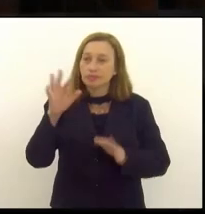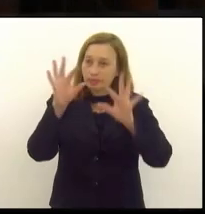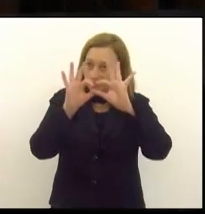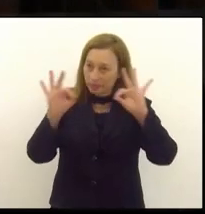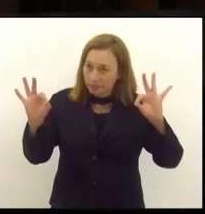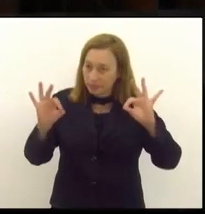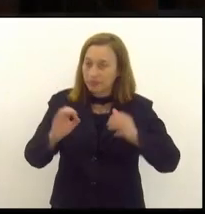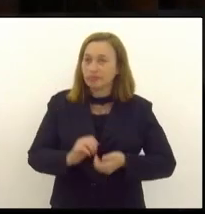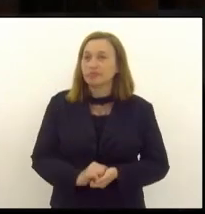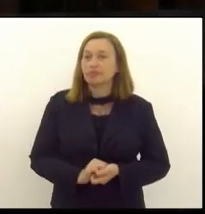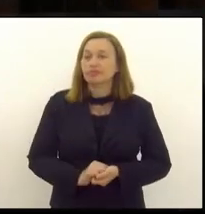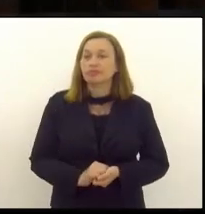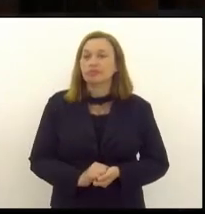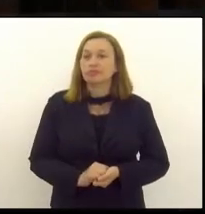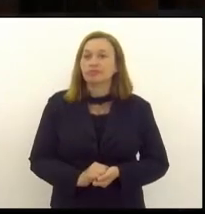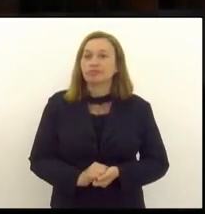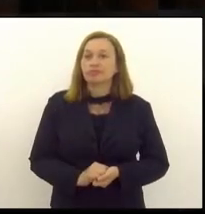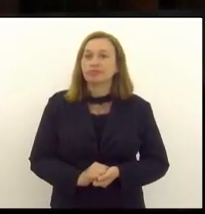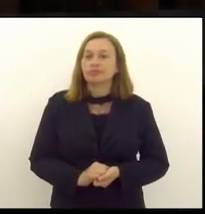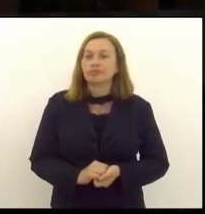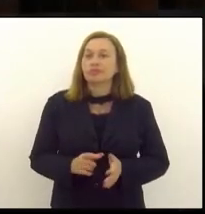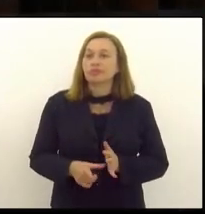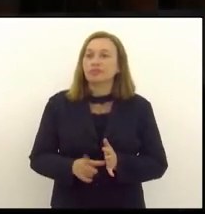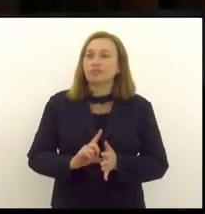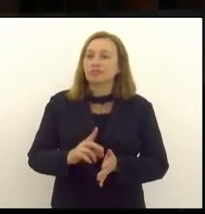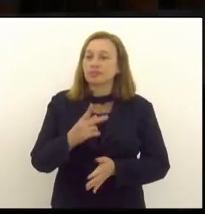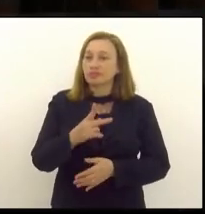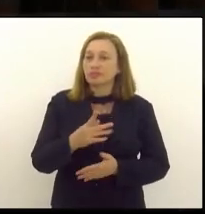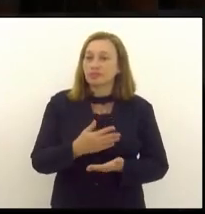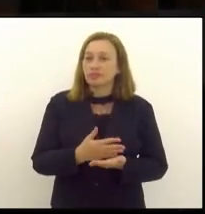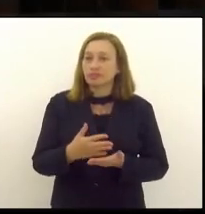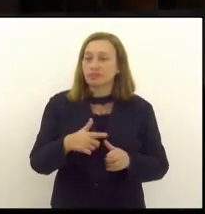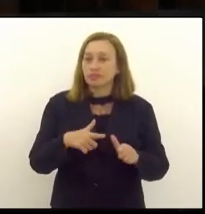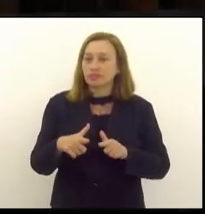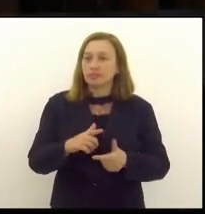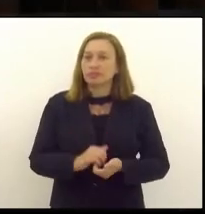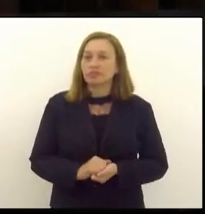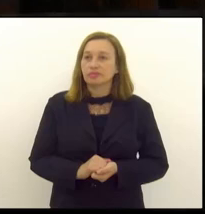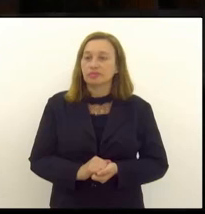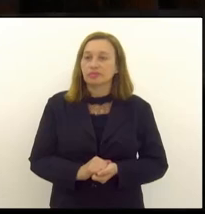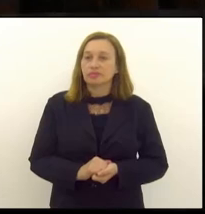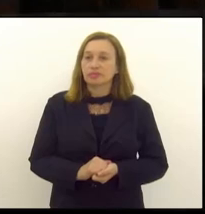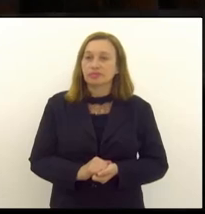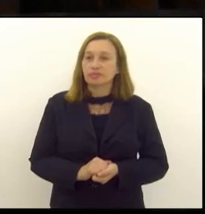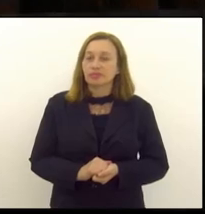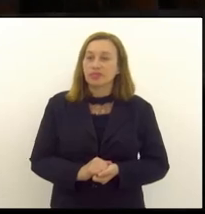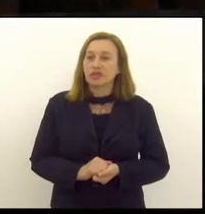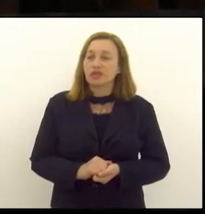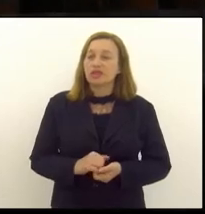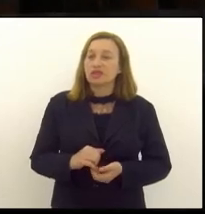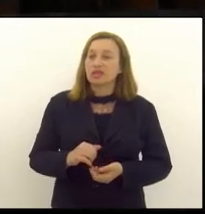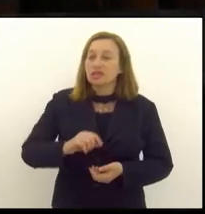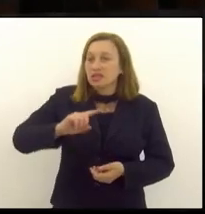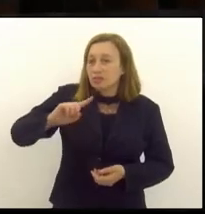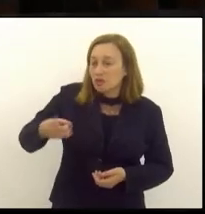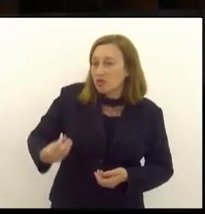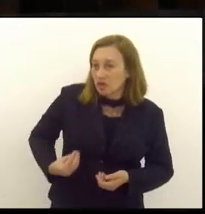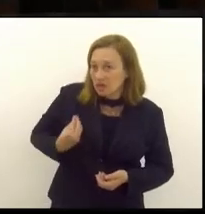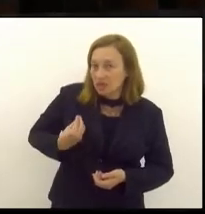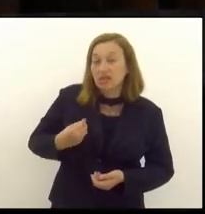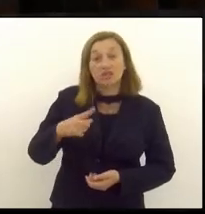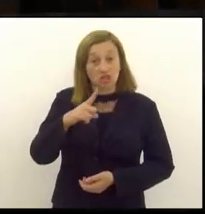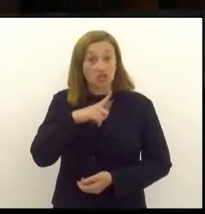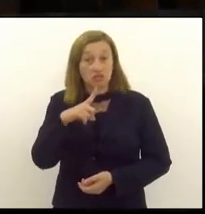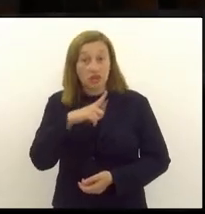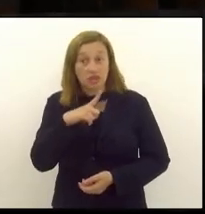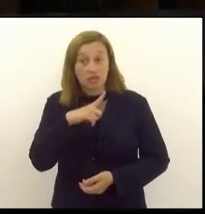dita na sua, um pouco antes da sua execução, de que se mil vidas ele tivesse, ele diz, se mil vidas eu